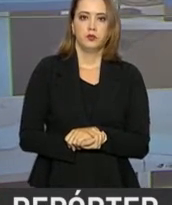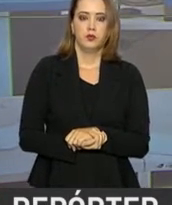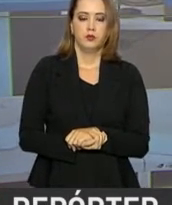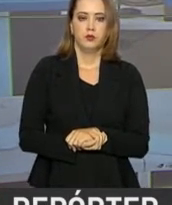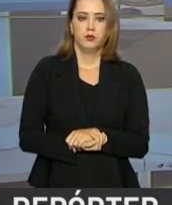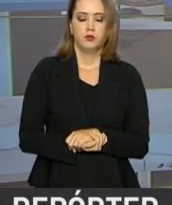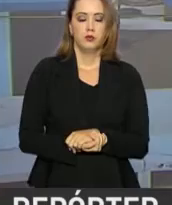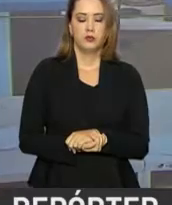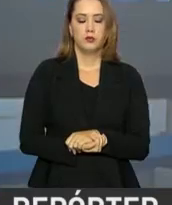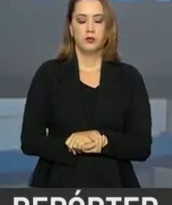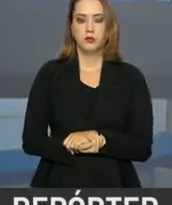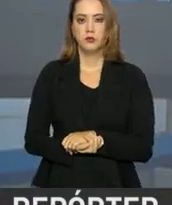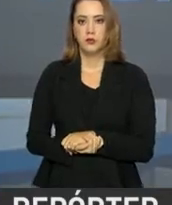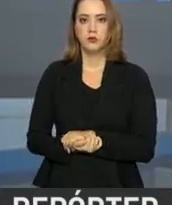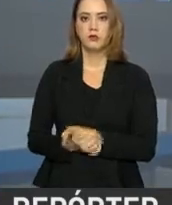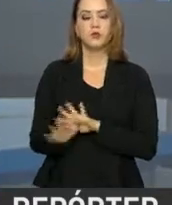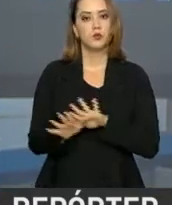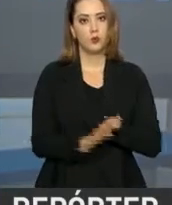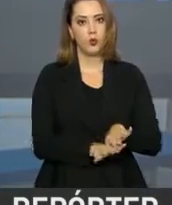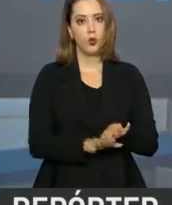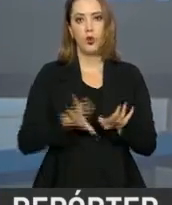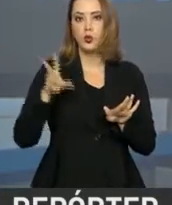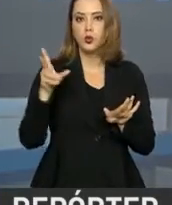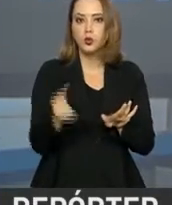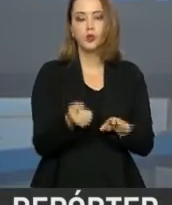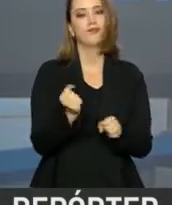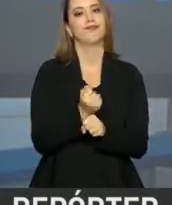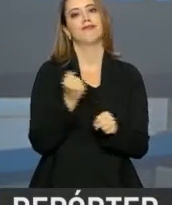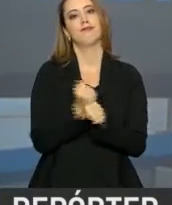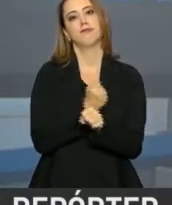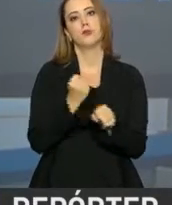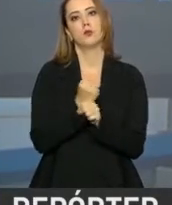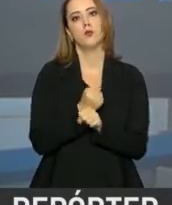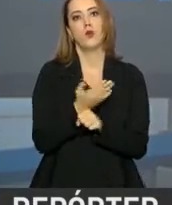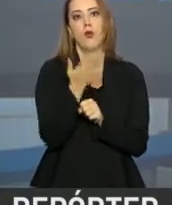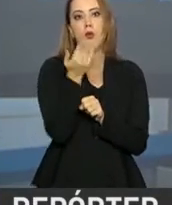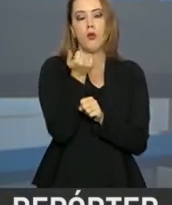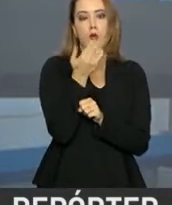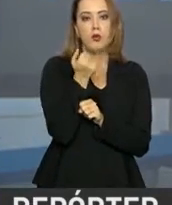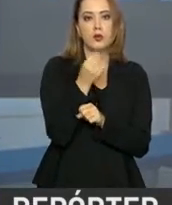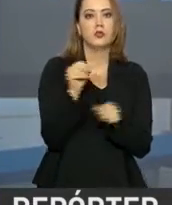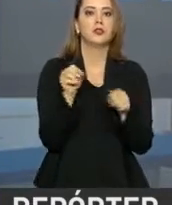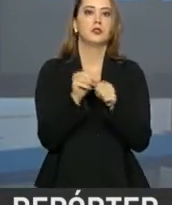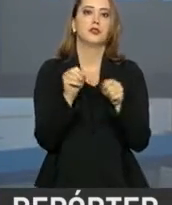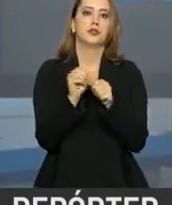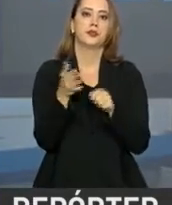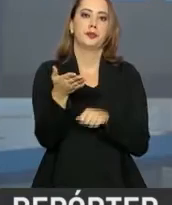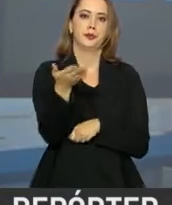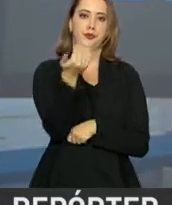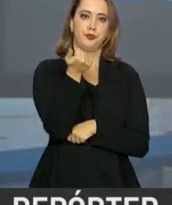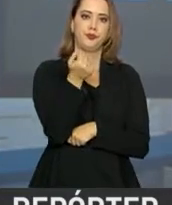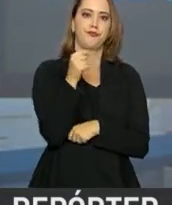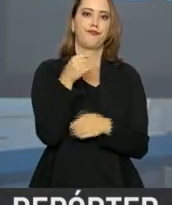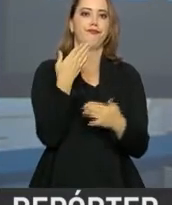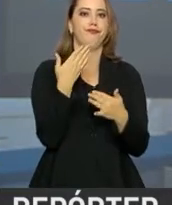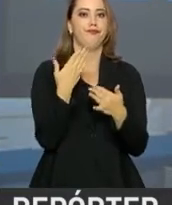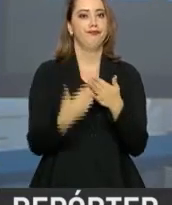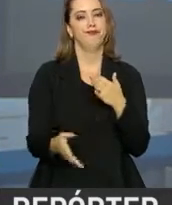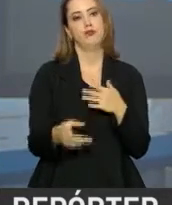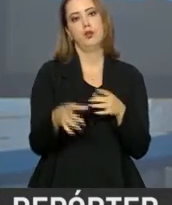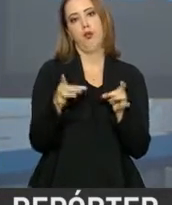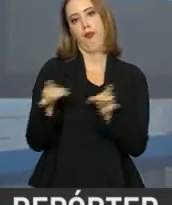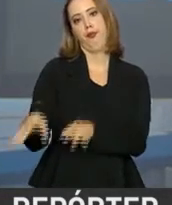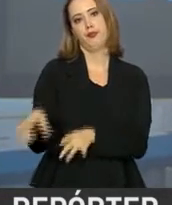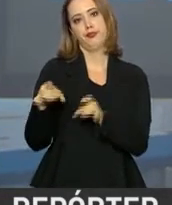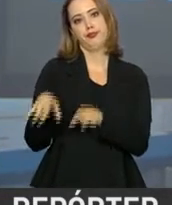siteprouni.mec.gov.br todo ano boa parte dos alimentos produzidos para o consumo humano se pede ou é